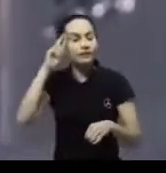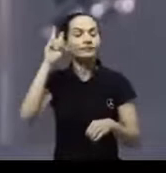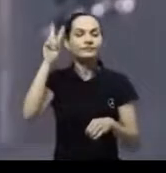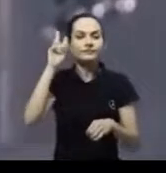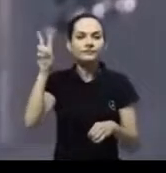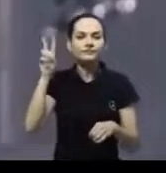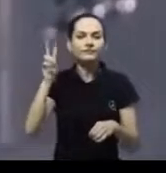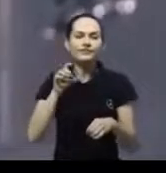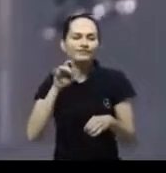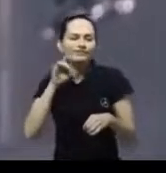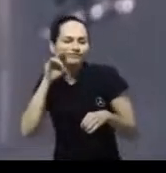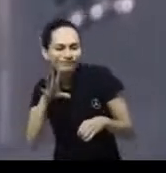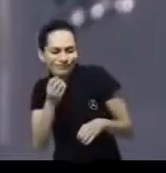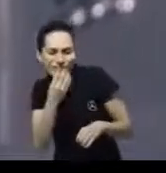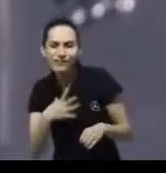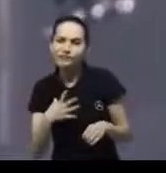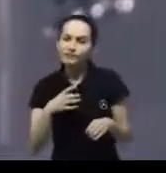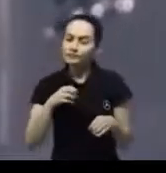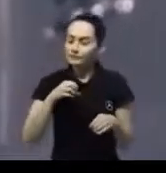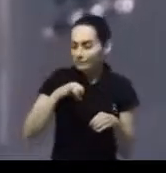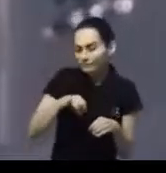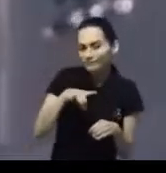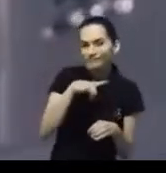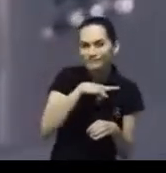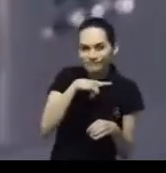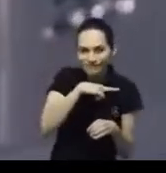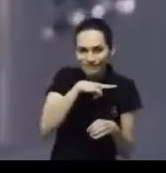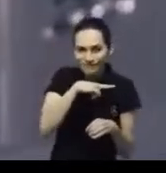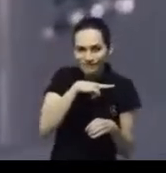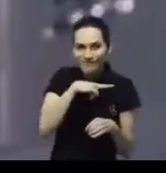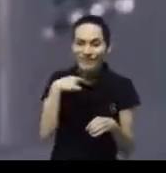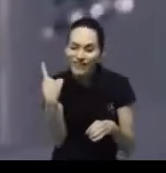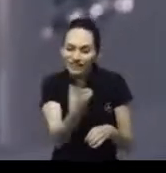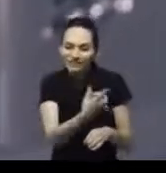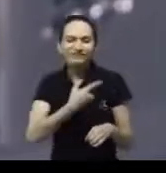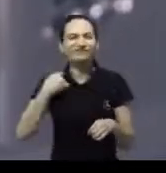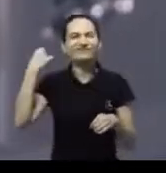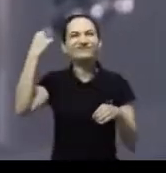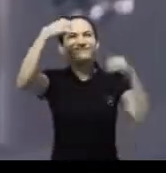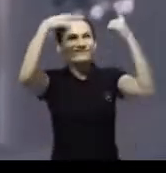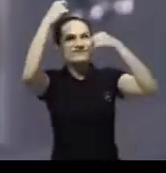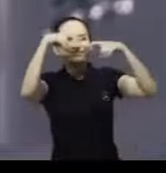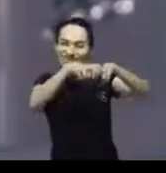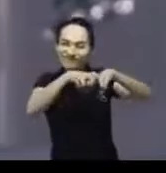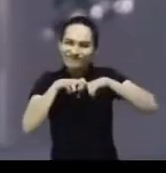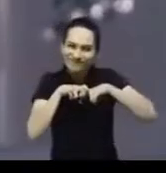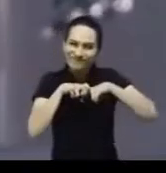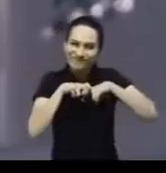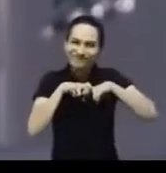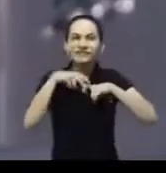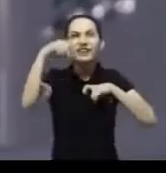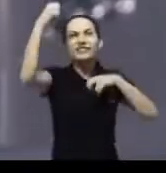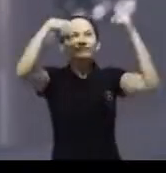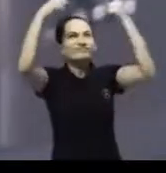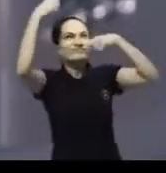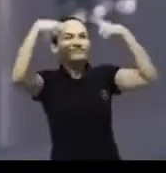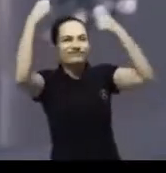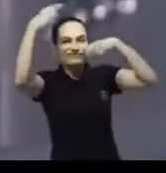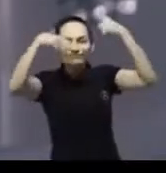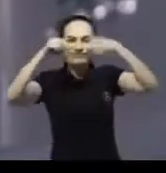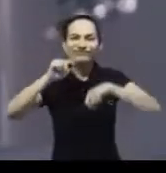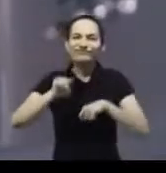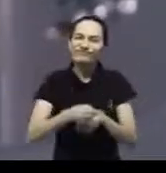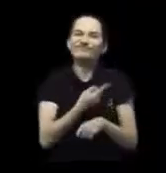história só faz sentido Se tivermos a nossa estrela iluminada pelo brilho de